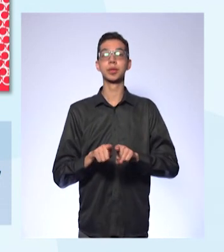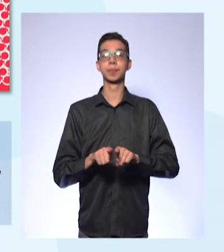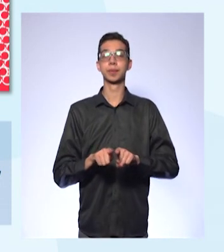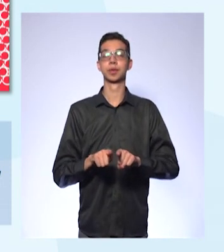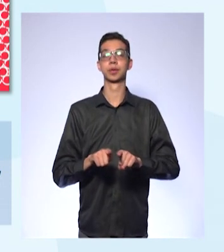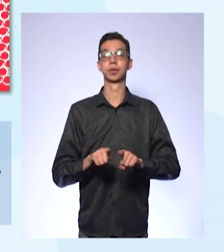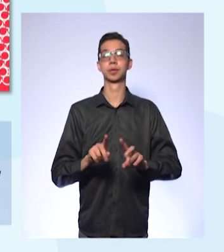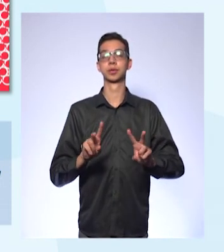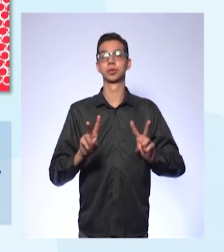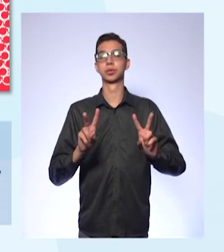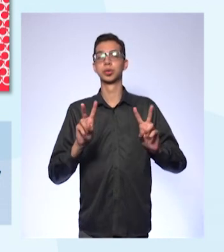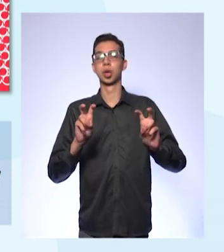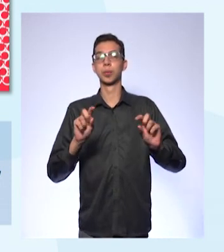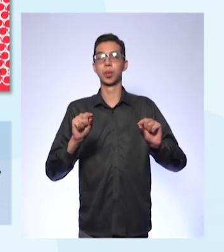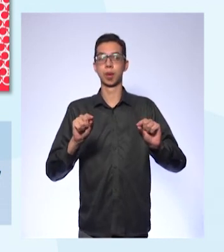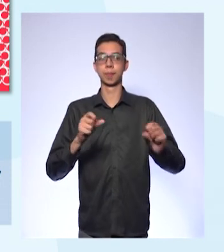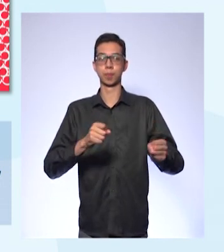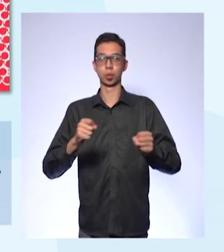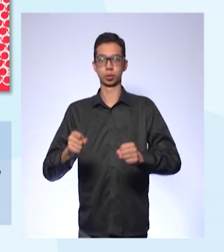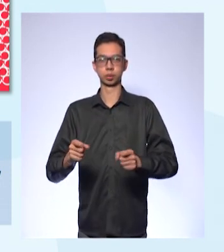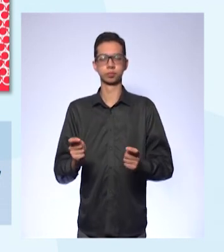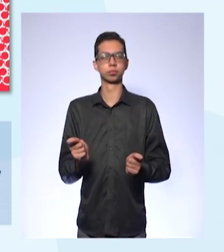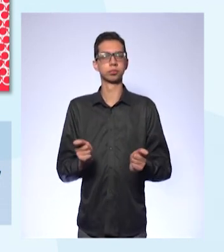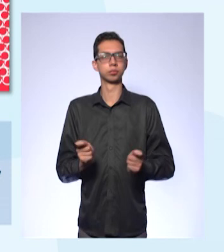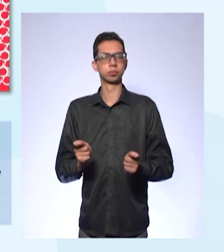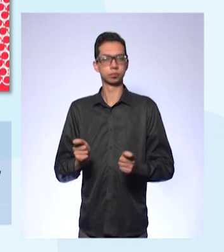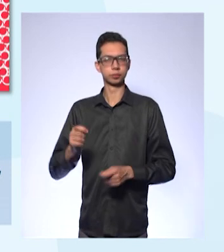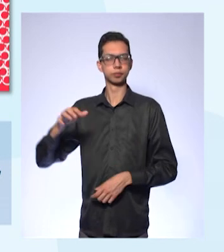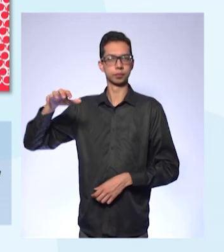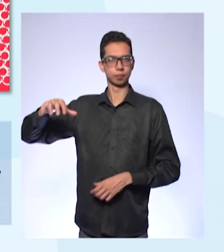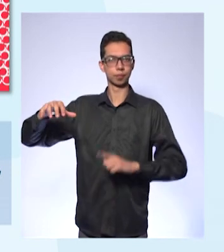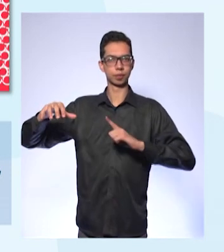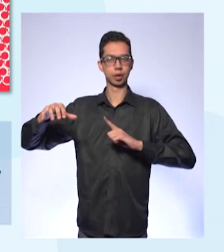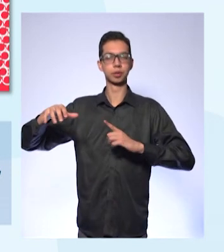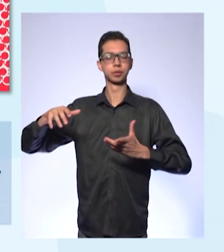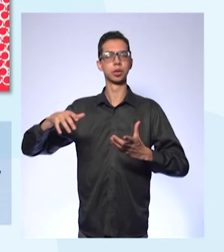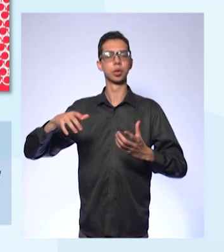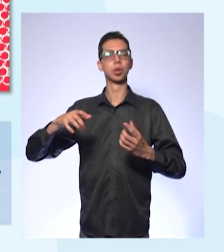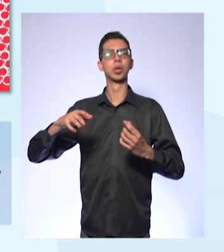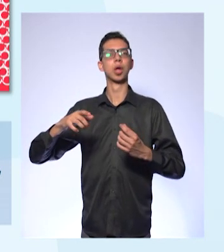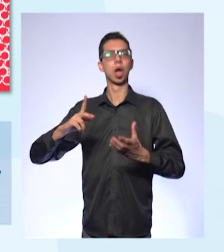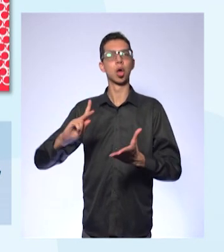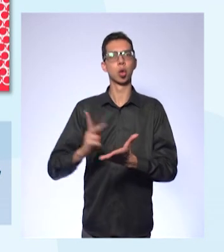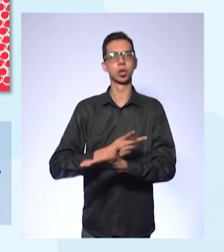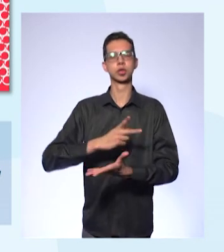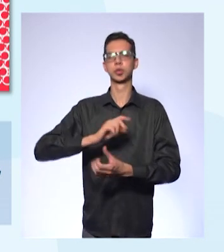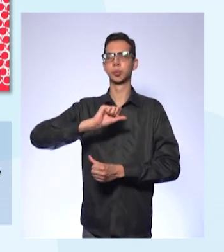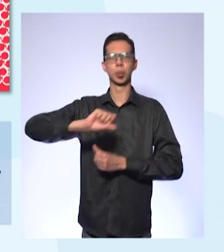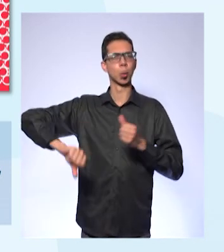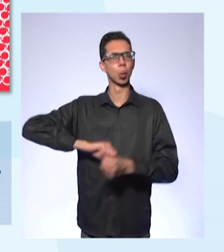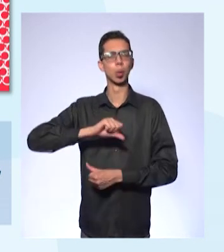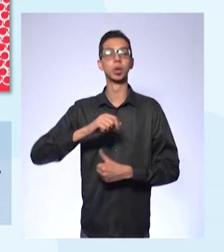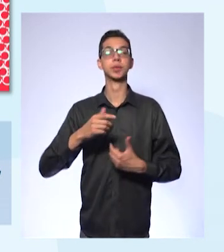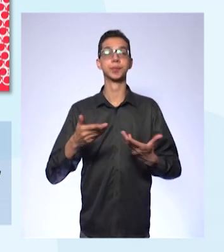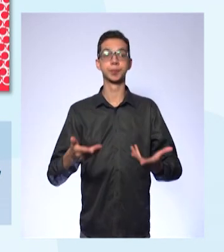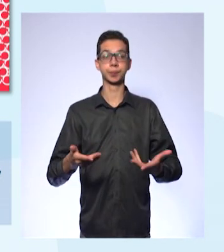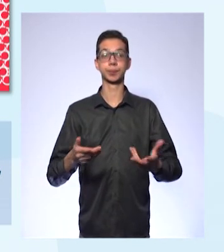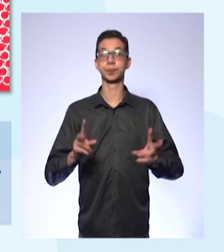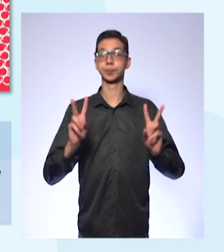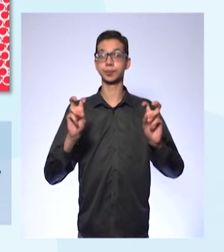poder centralizado durante o período regencial do Brasil. O tema da aula de hoje é a Revolução